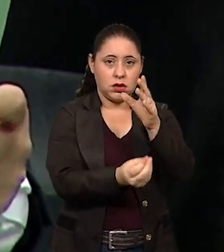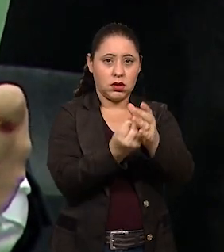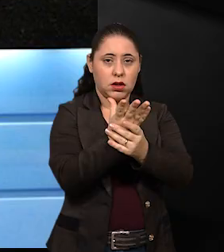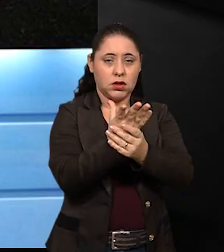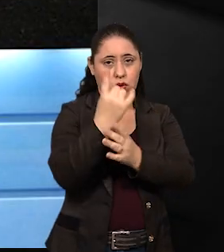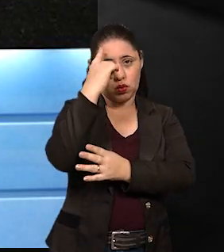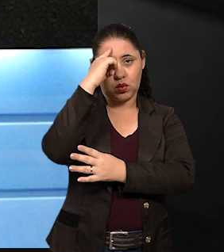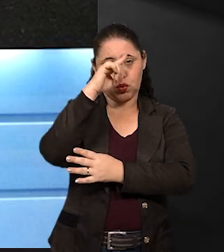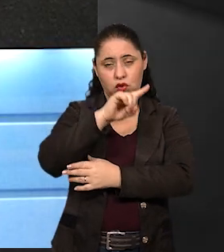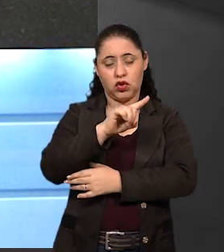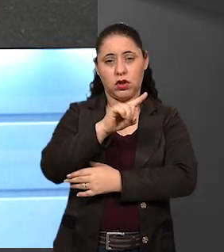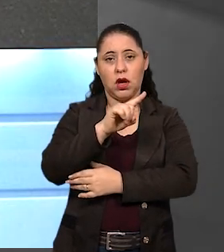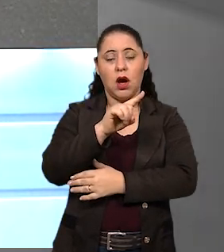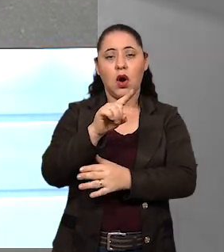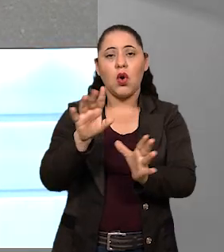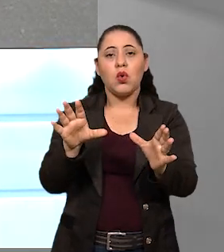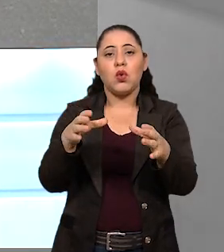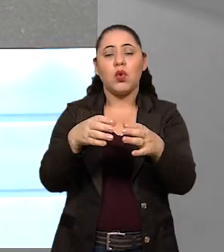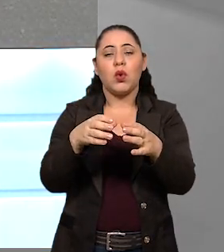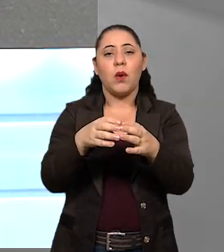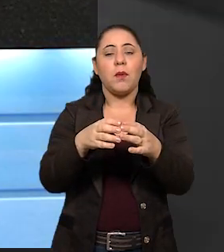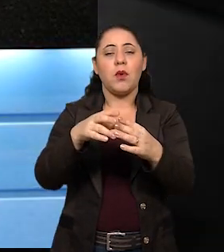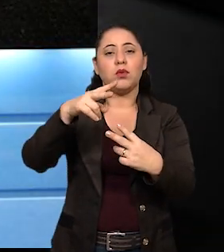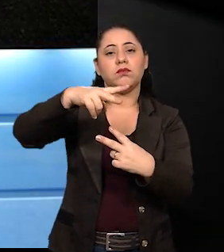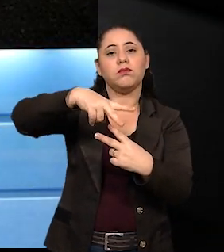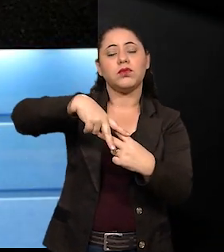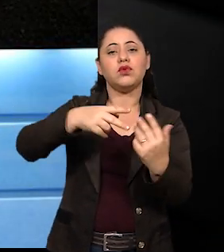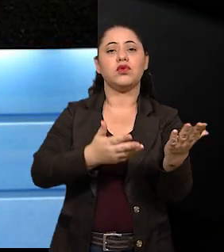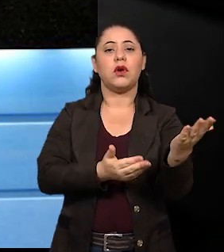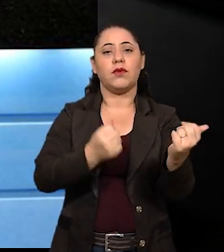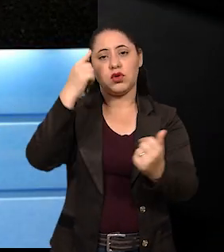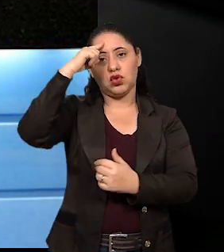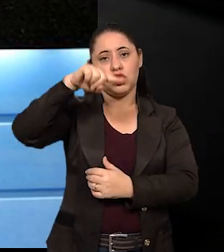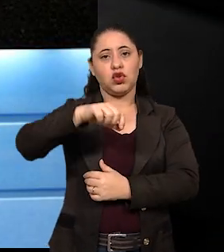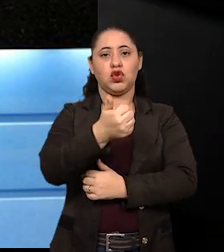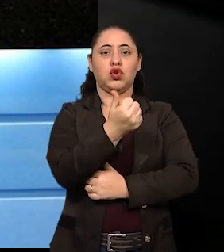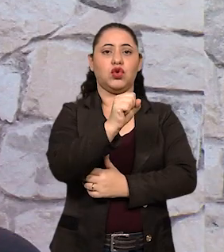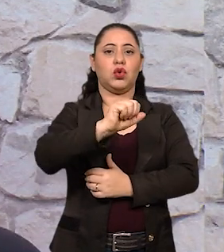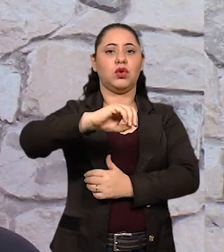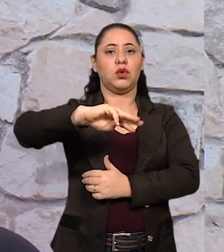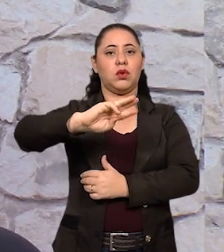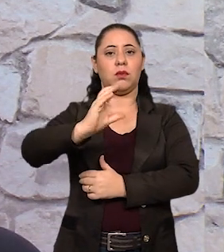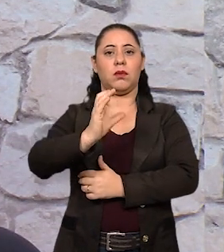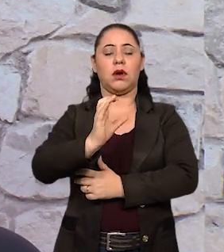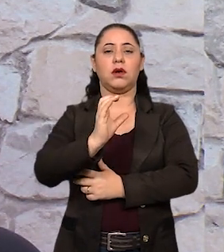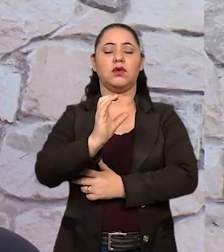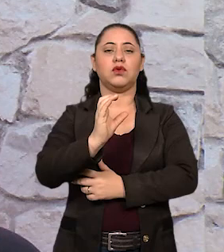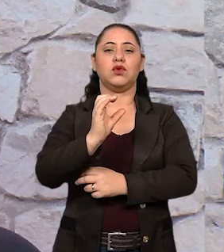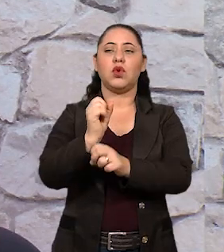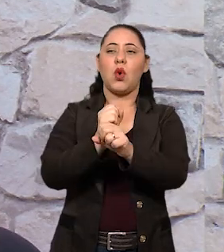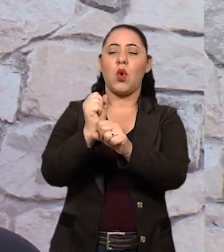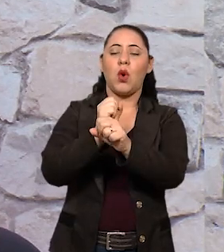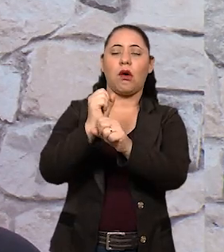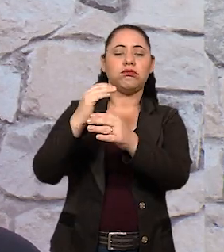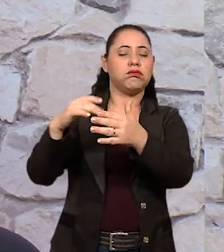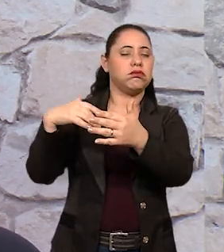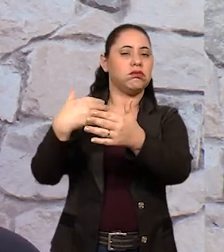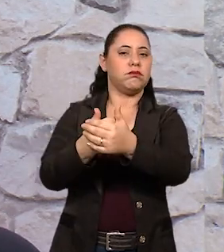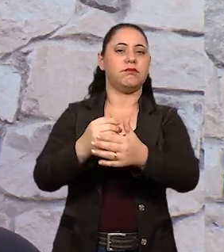a criação do Dia da Ordem Demolei, que ficou estabelecido no dia 18 de março de cada